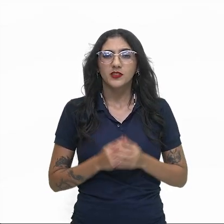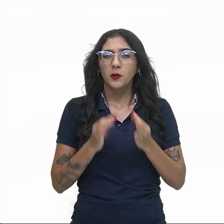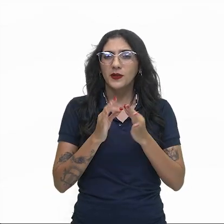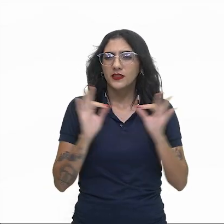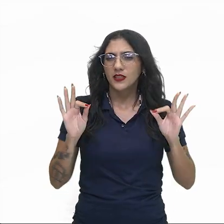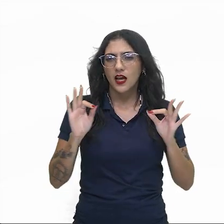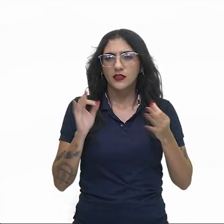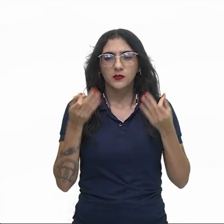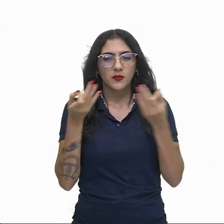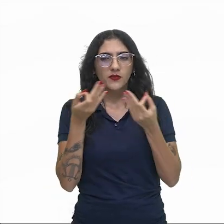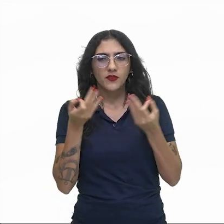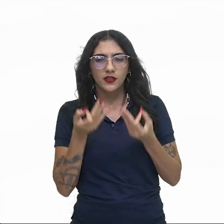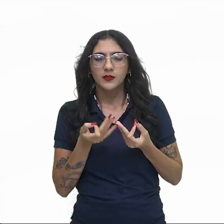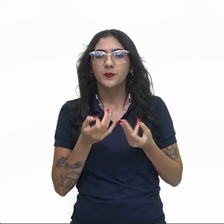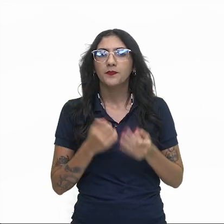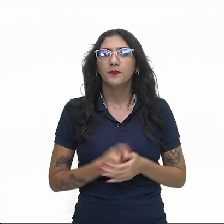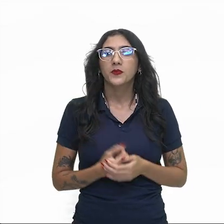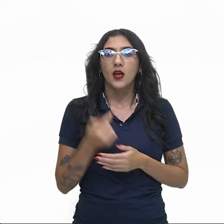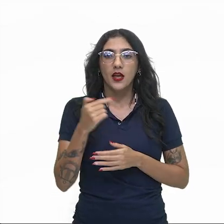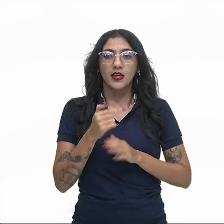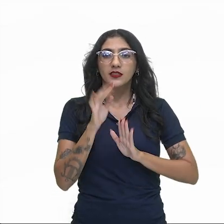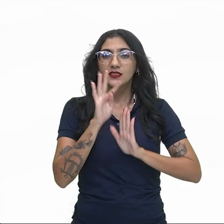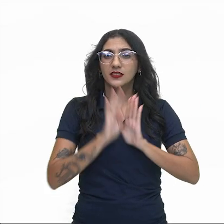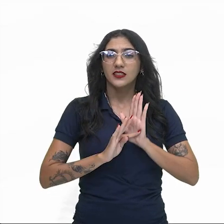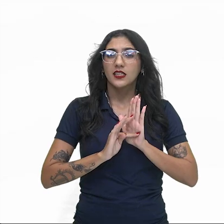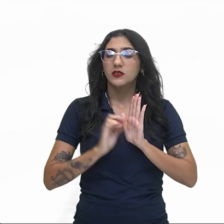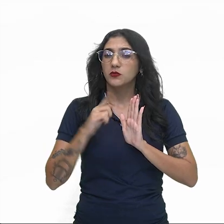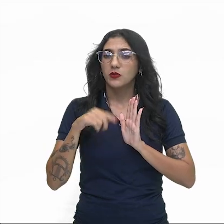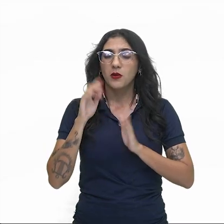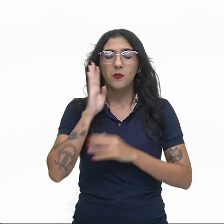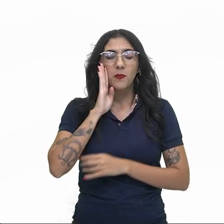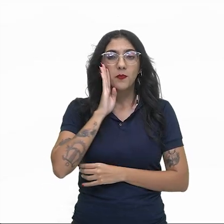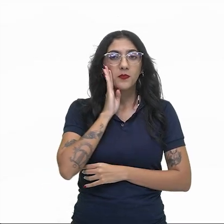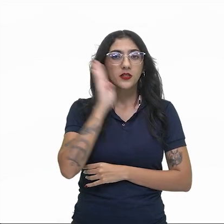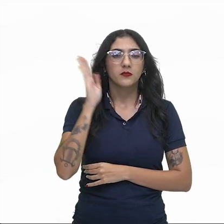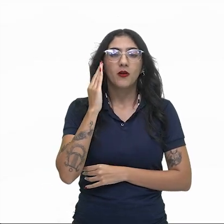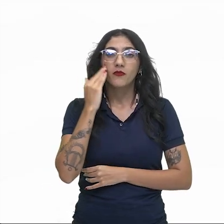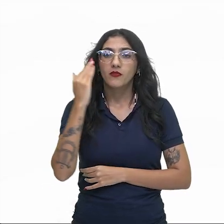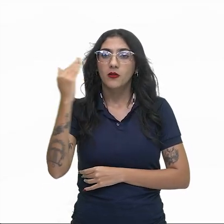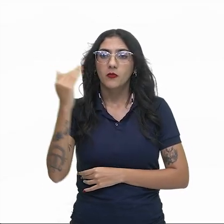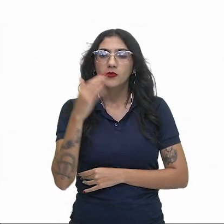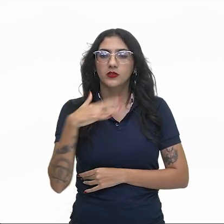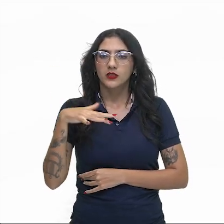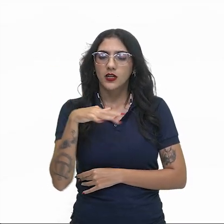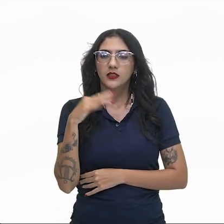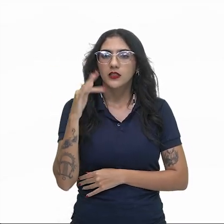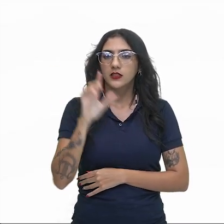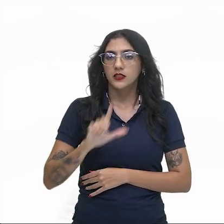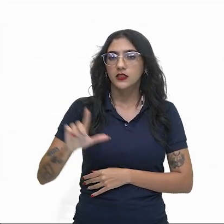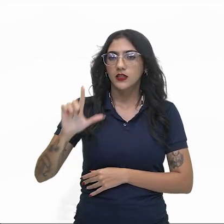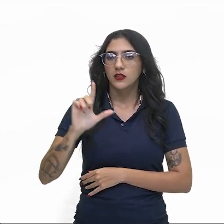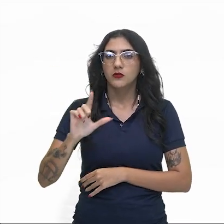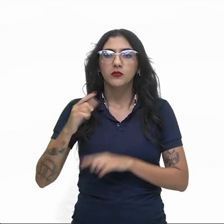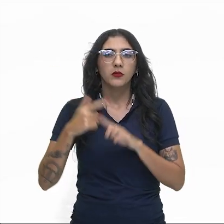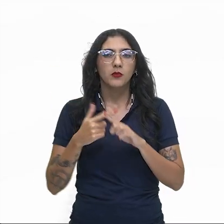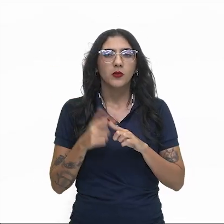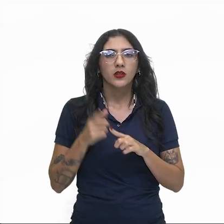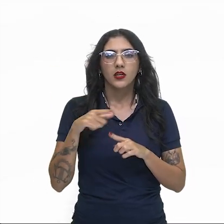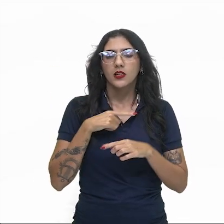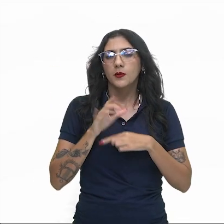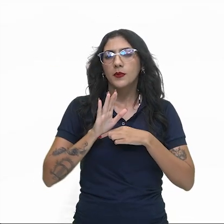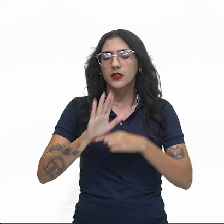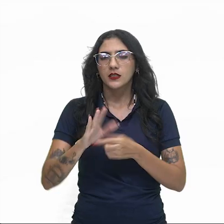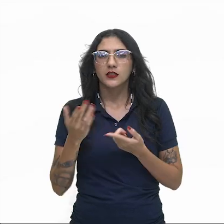elaborada. É um dos textos mais icônicos da literatura, ok? Porque vai abordar